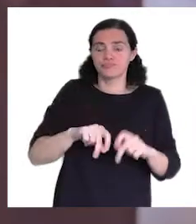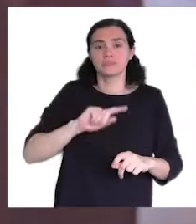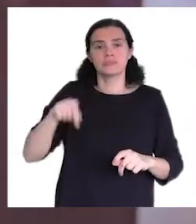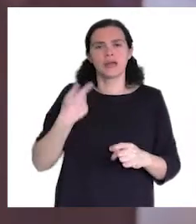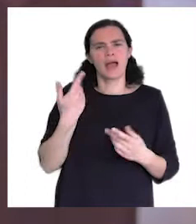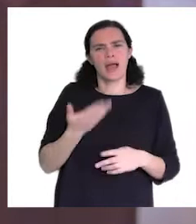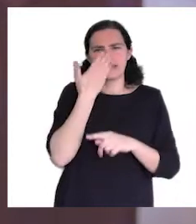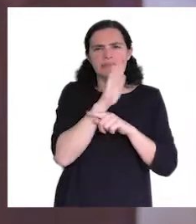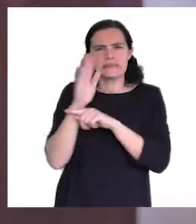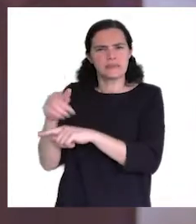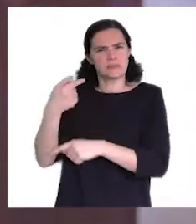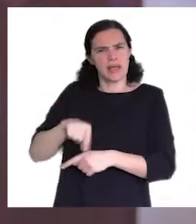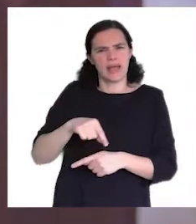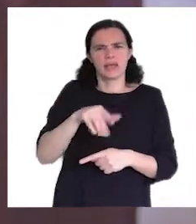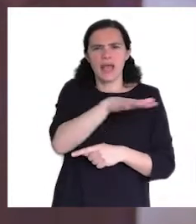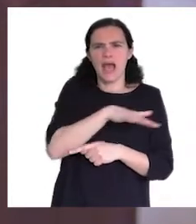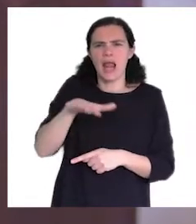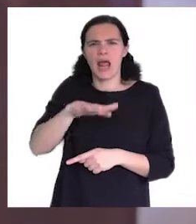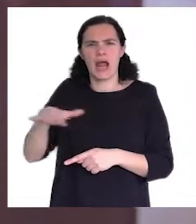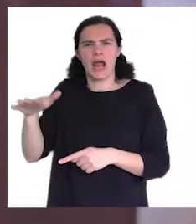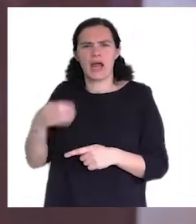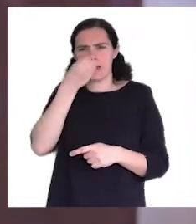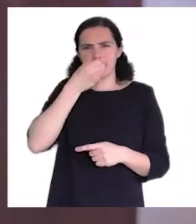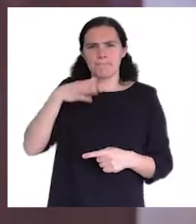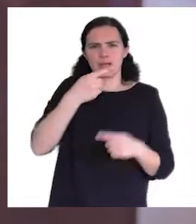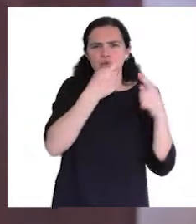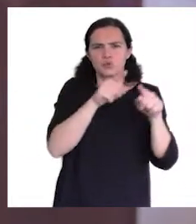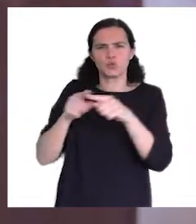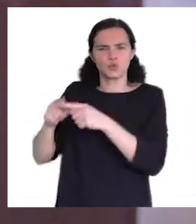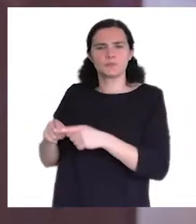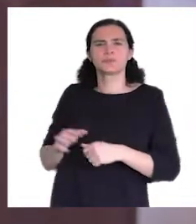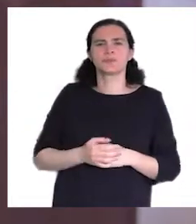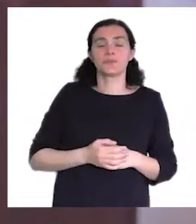aqui vários exemplares no parque, várias zonas distintas do parque, que vão desde